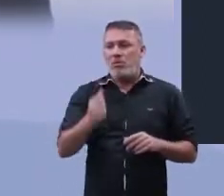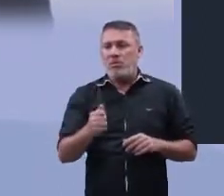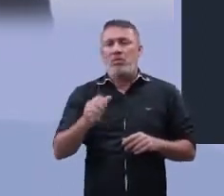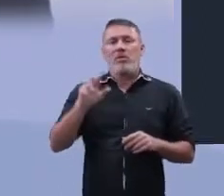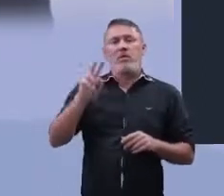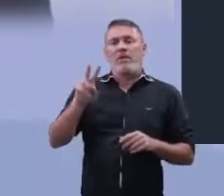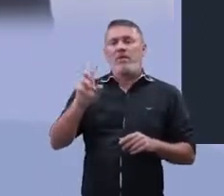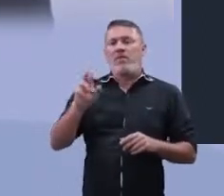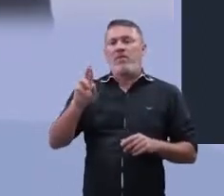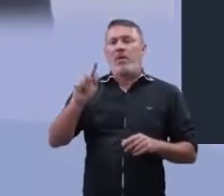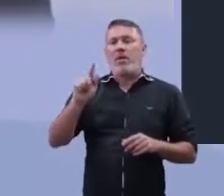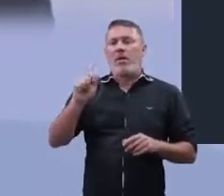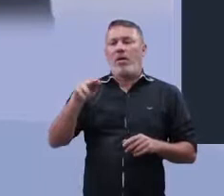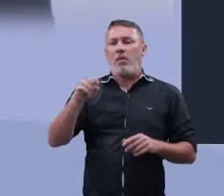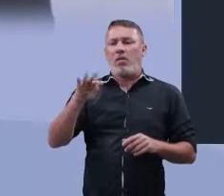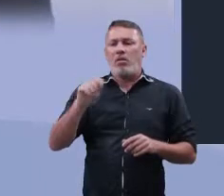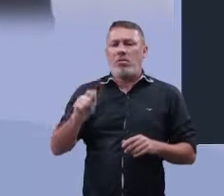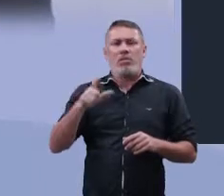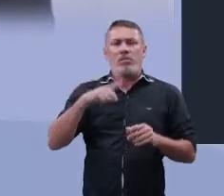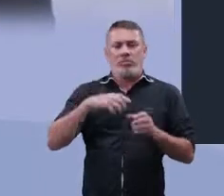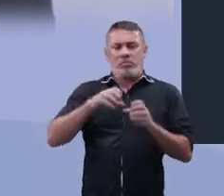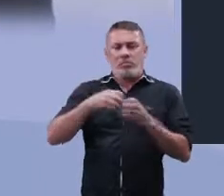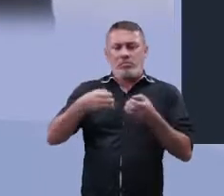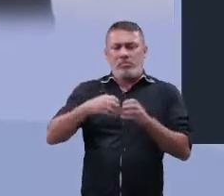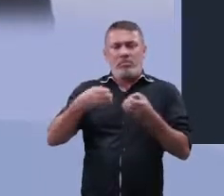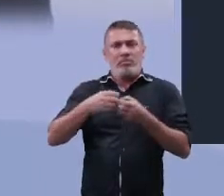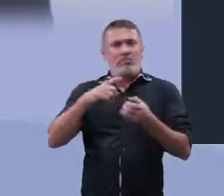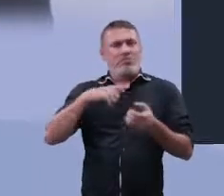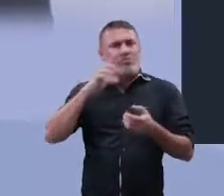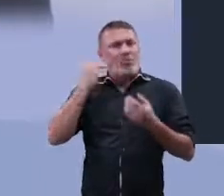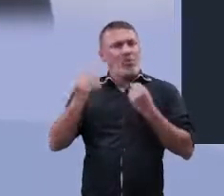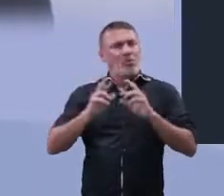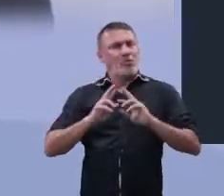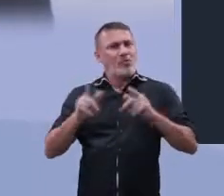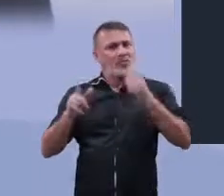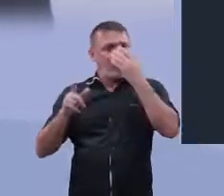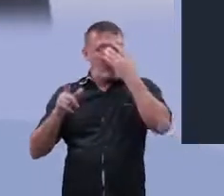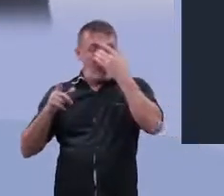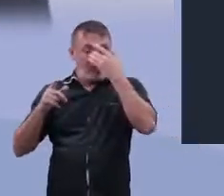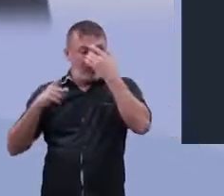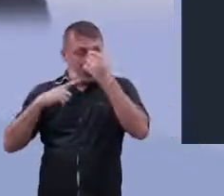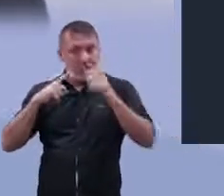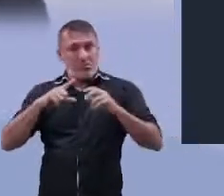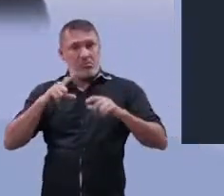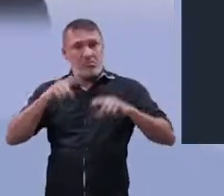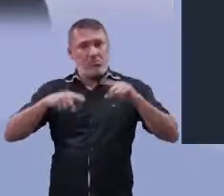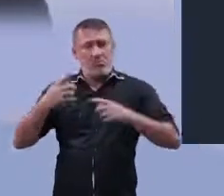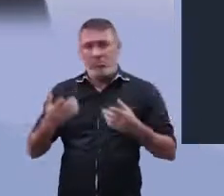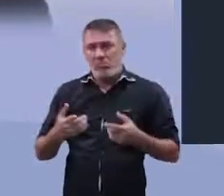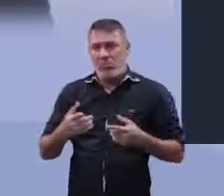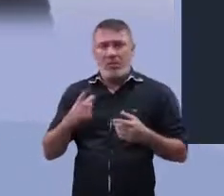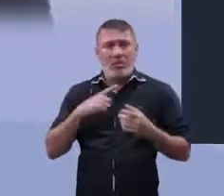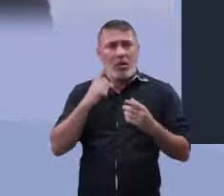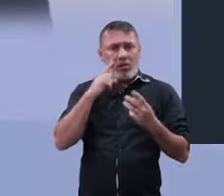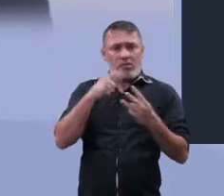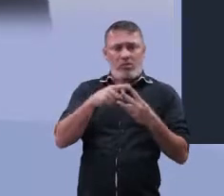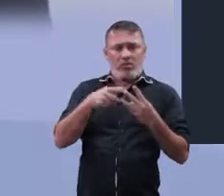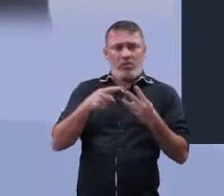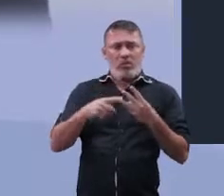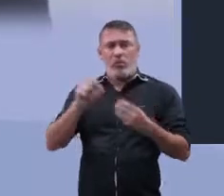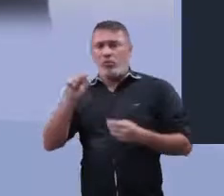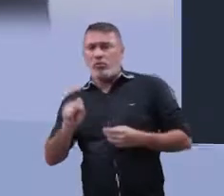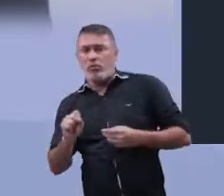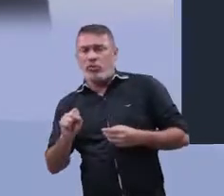pode mudar. Por exemplo, lá eles conhecem a mexerica como vergamota ou bergamota, ou ainda como